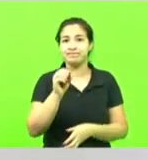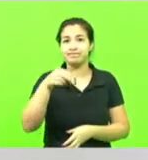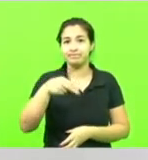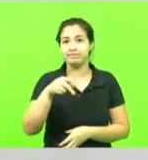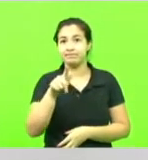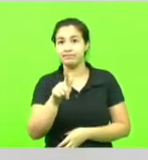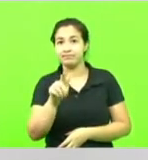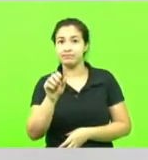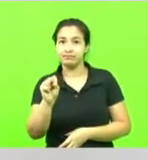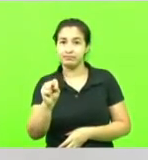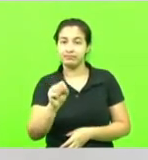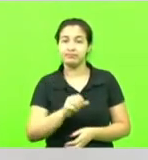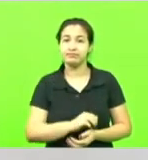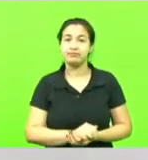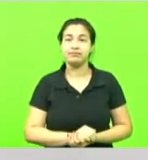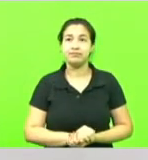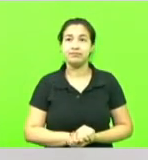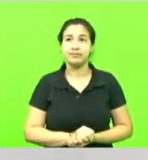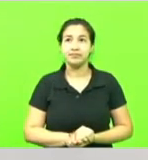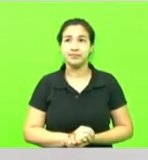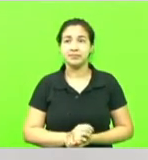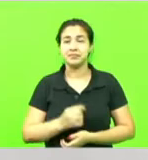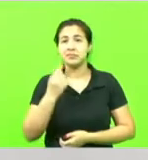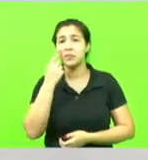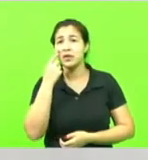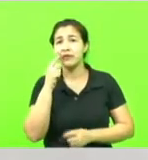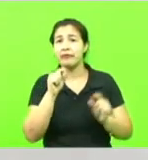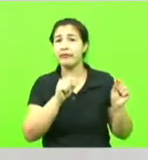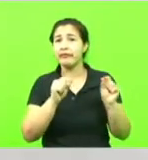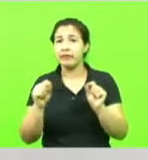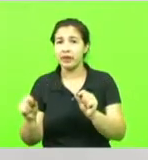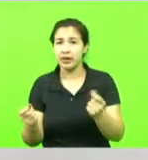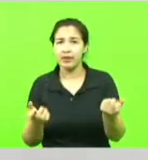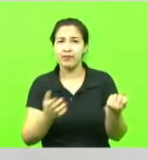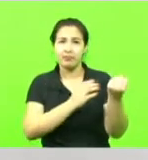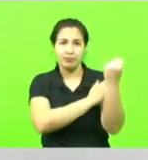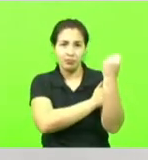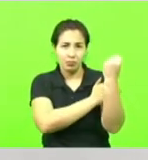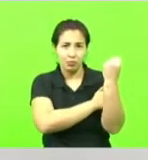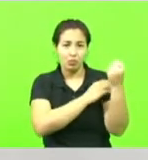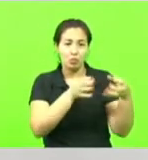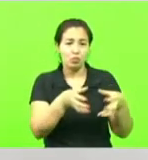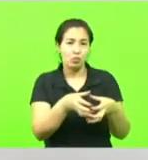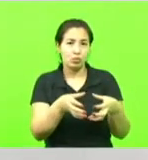ONGs. Vamos ver que tipo de ONGs feminista existe?